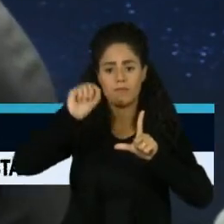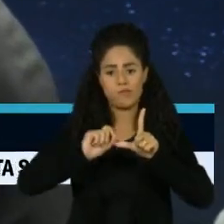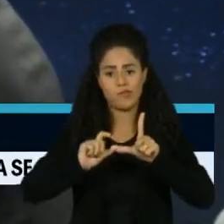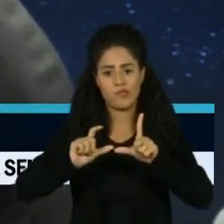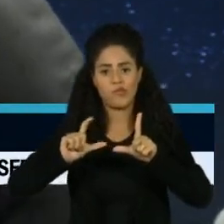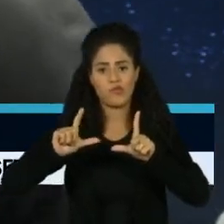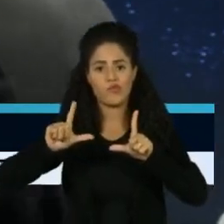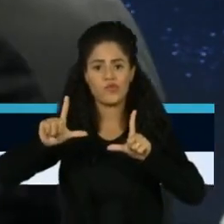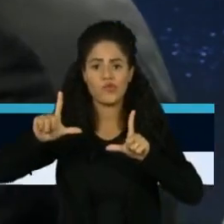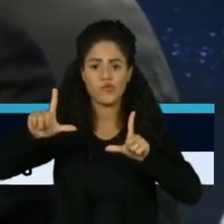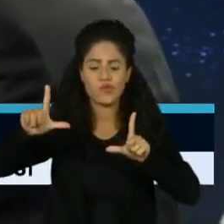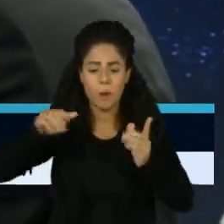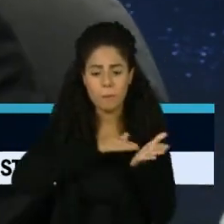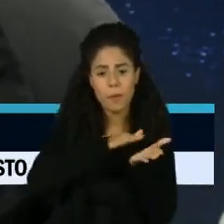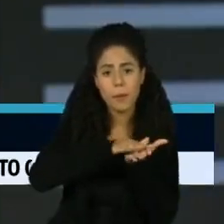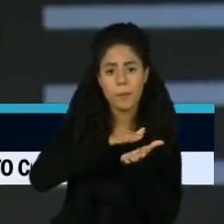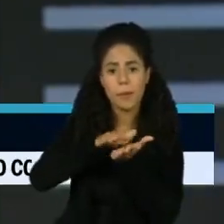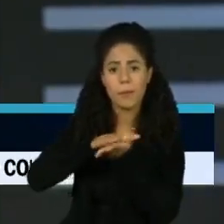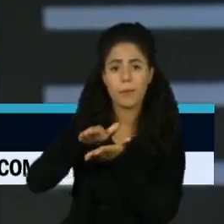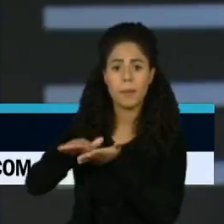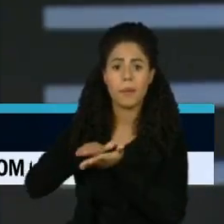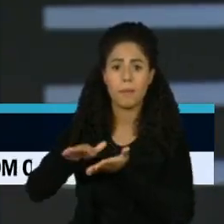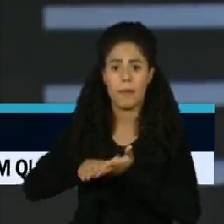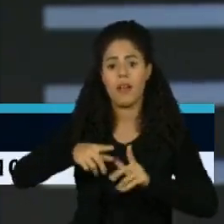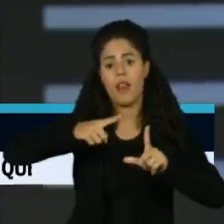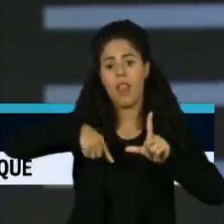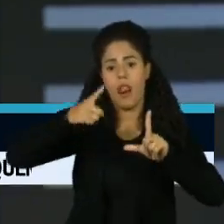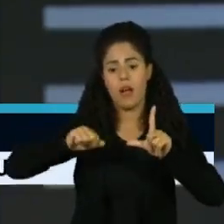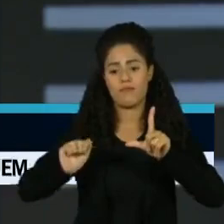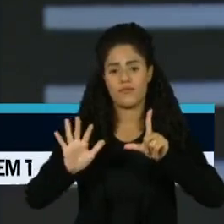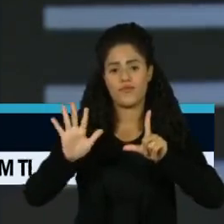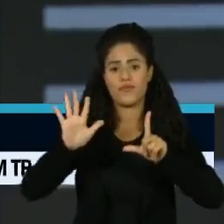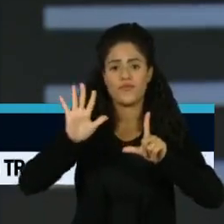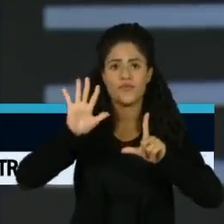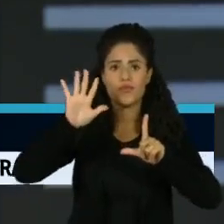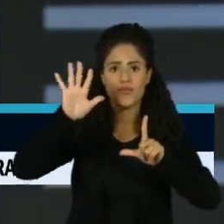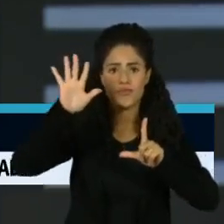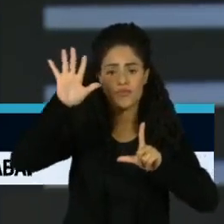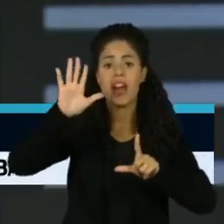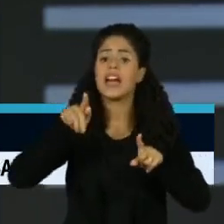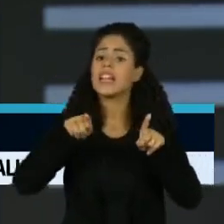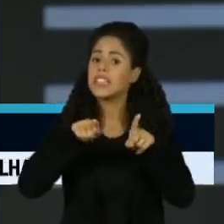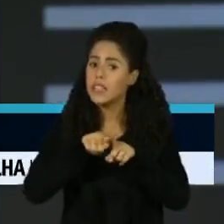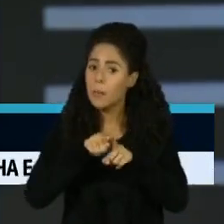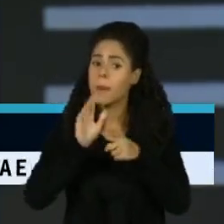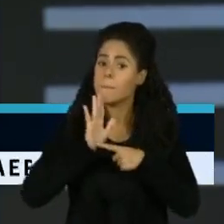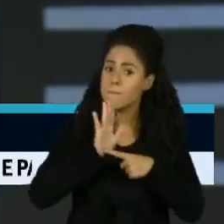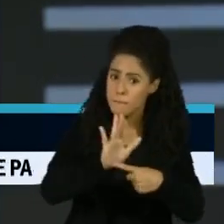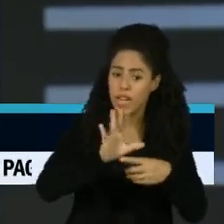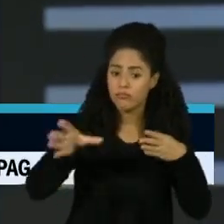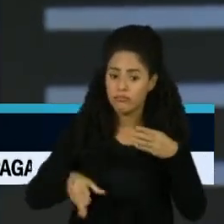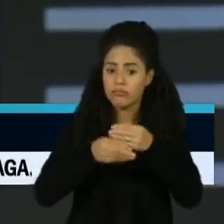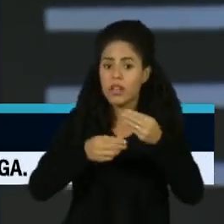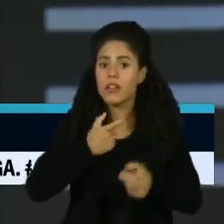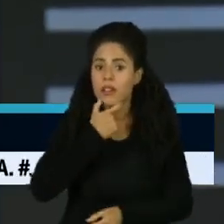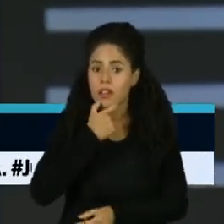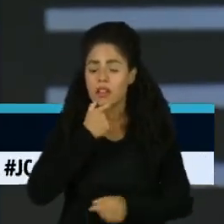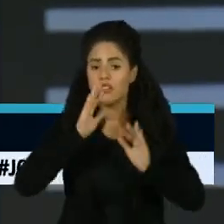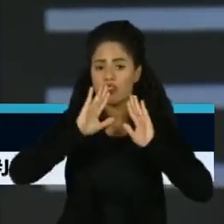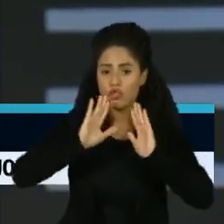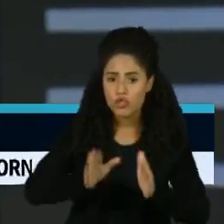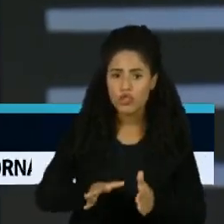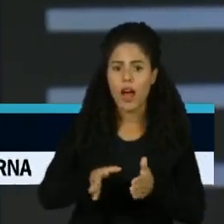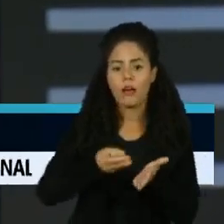pela pressão de custos são uma parte da inflação se explica por isso o grosso também mencionado que o que tá você falou tem a ver com o